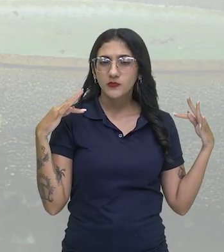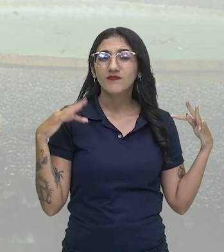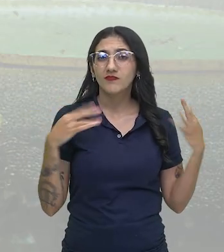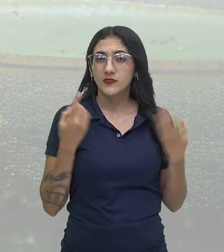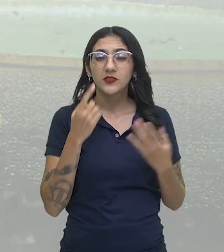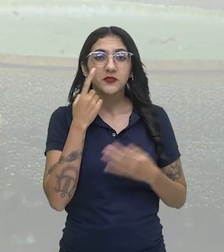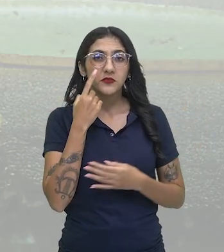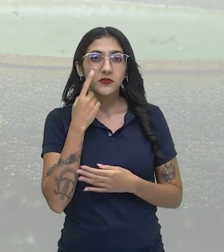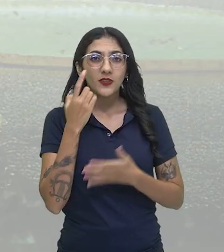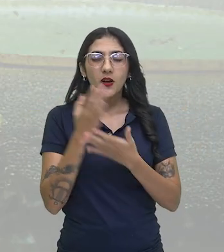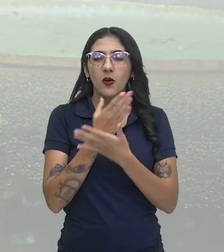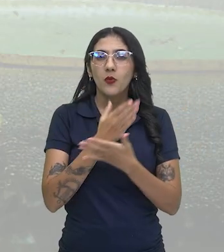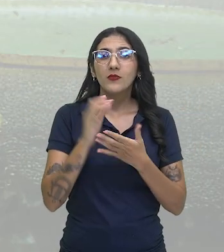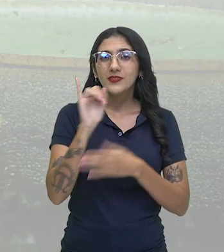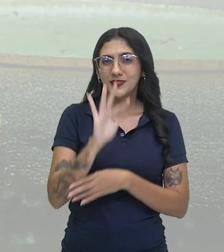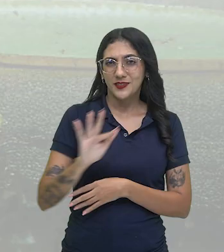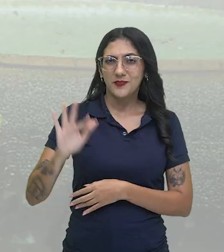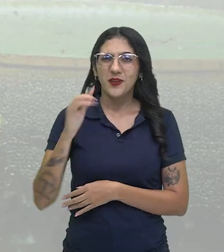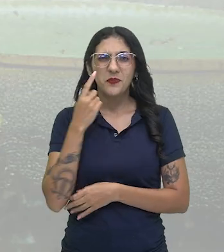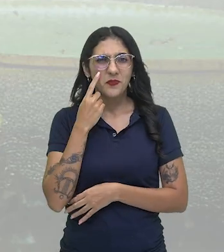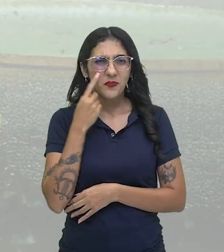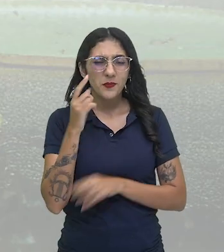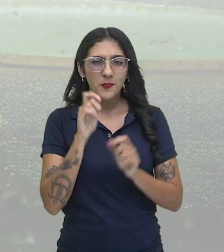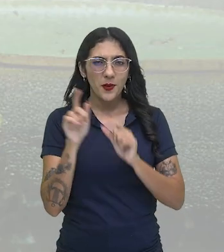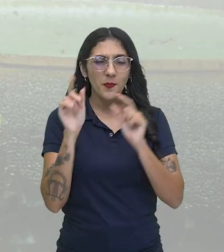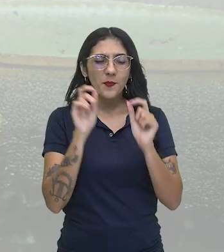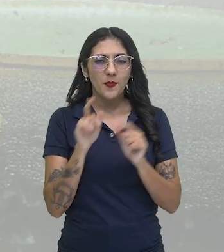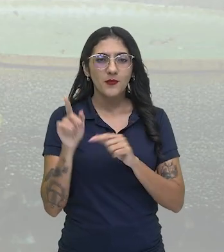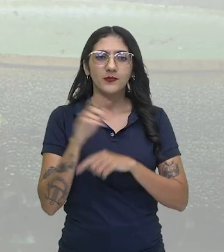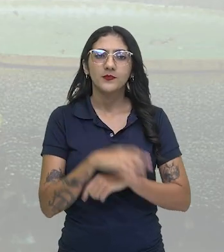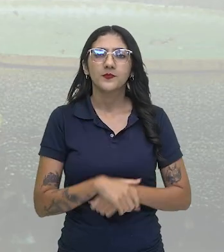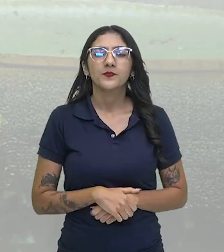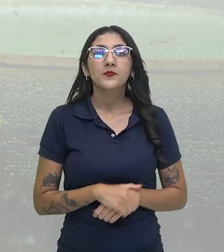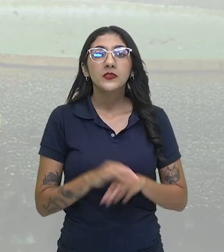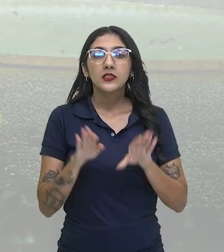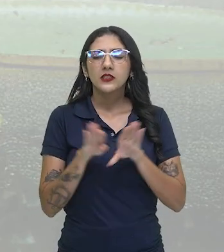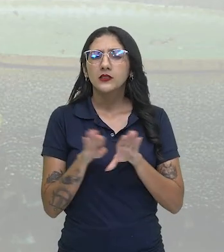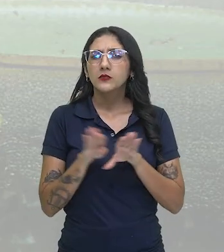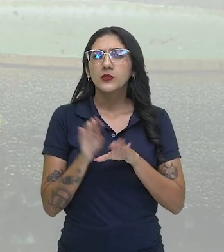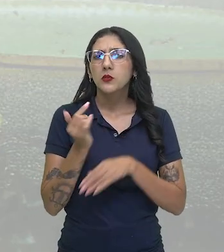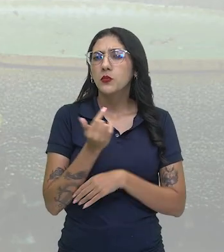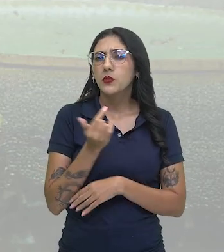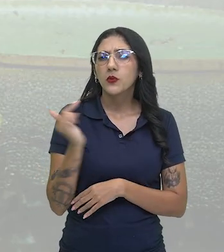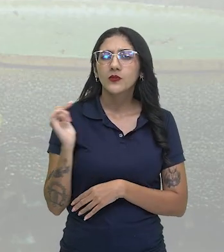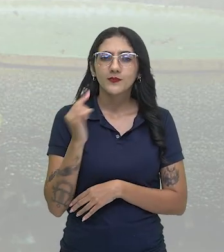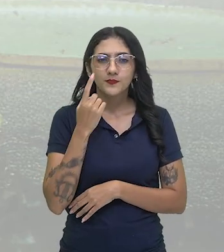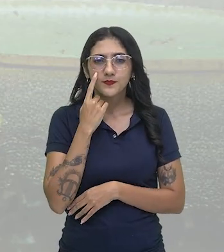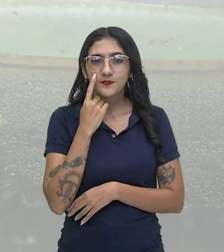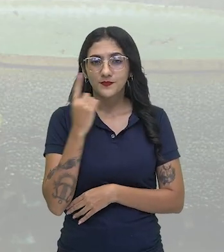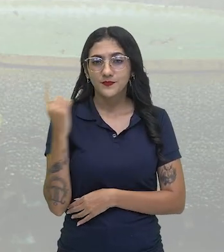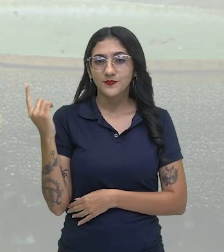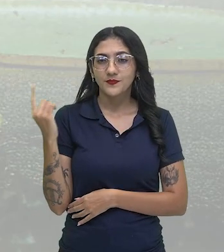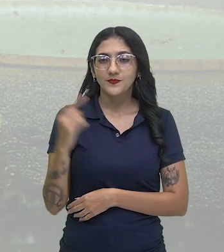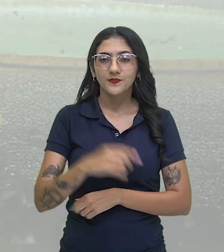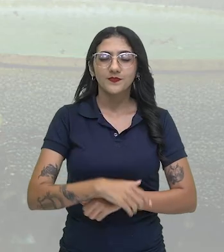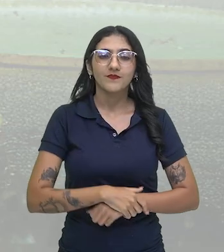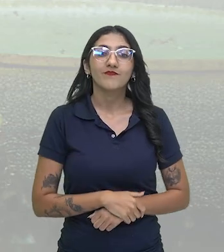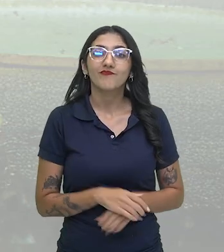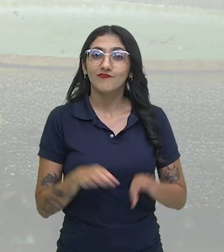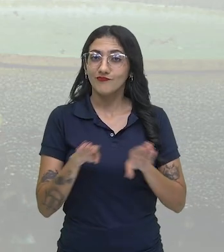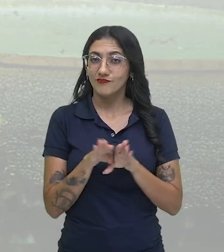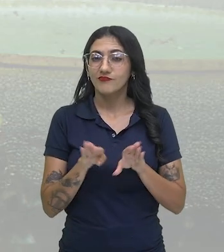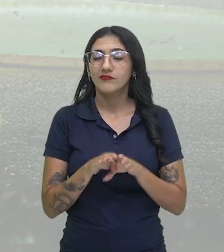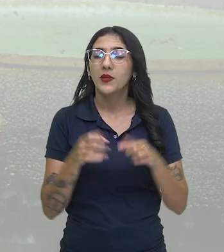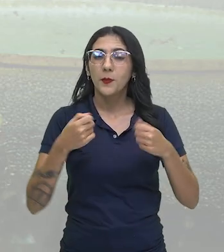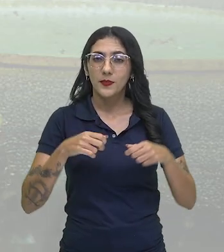vocês viram aí logo no começo da nossa aula. E além de registrar, temos outros tópicos também. Sim, então além de registrar, nós